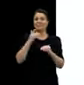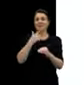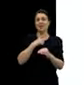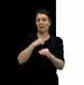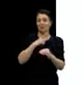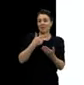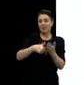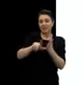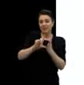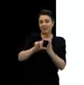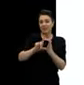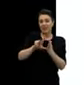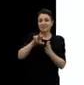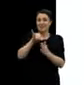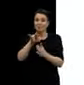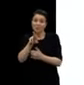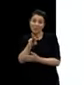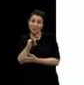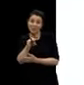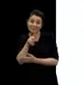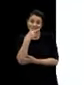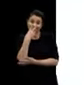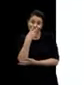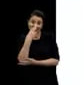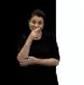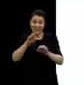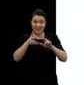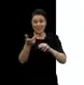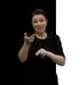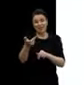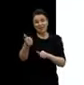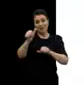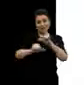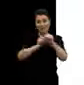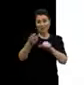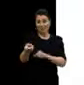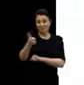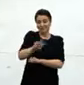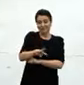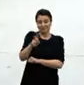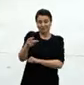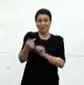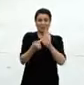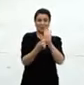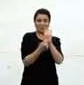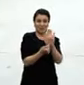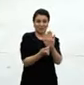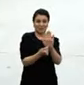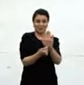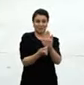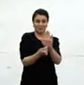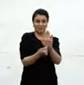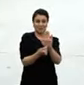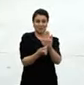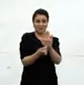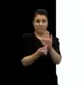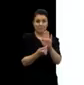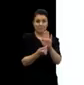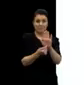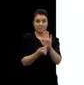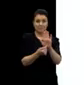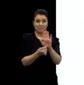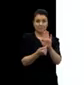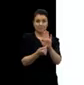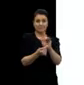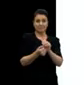irmãs para os lados opostos. Deixa eu mostrar para vocês aqui. Eu não consigo me segurar, tenho que